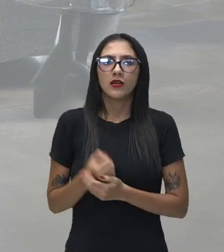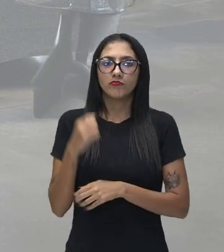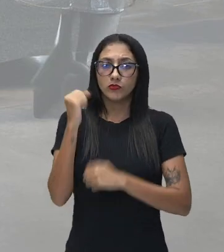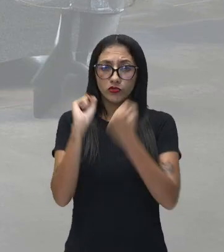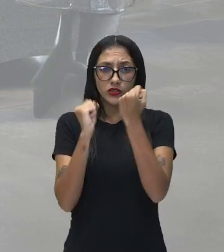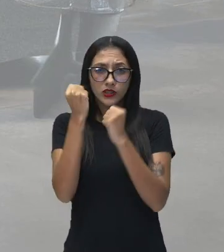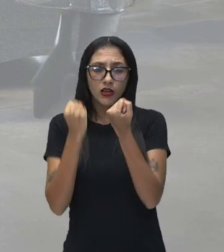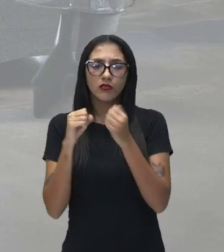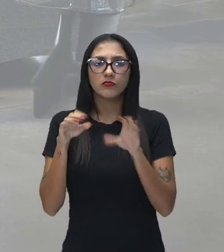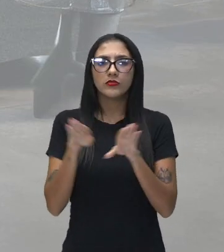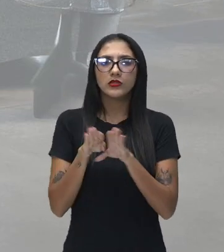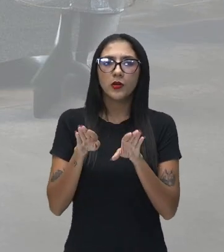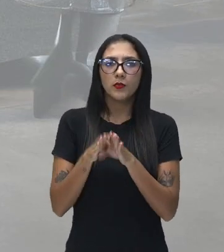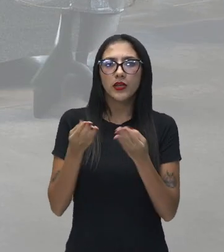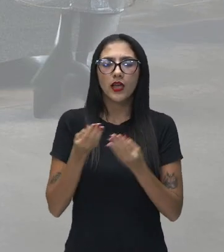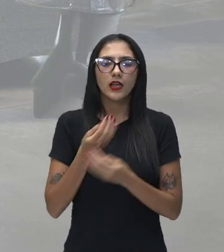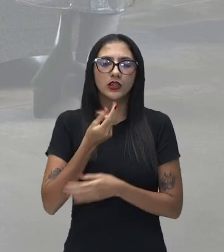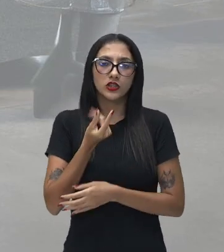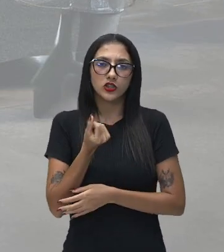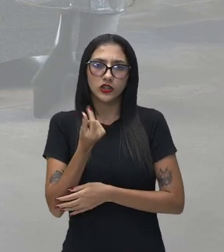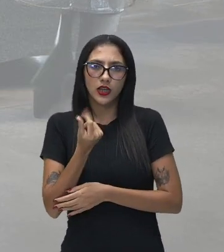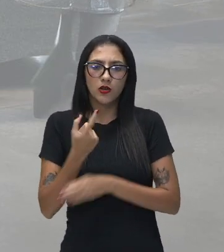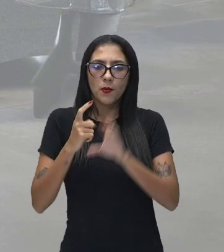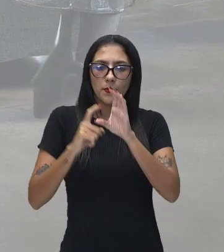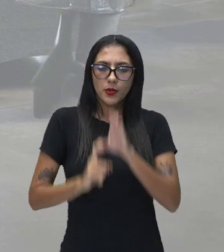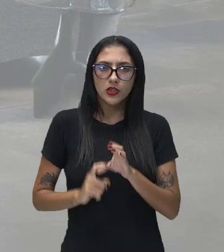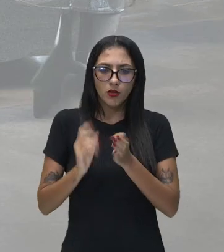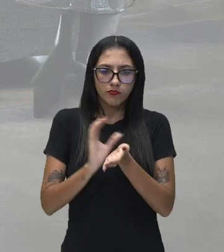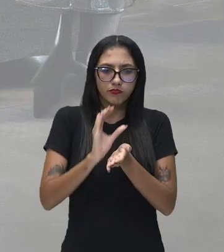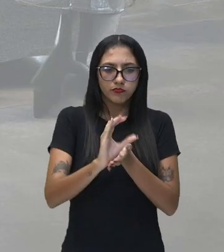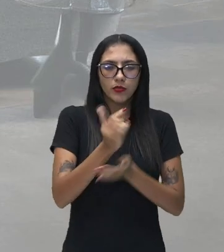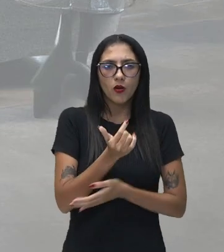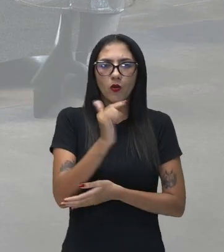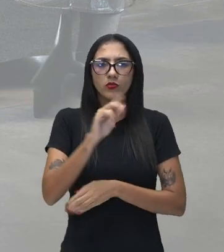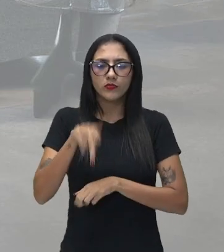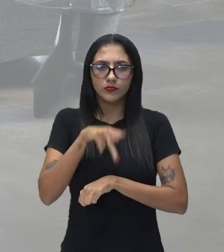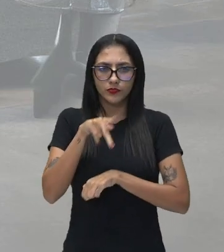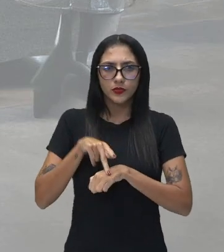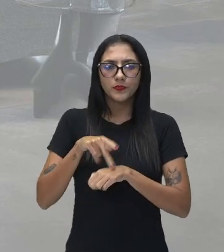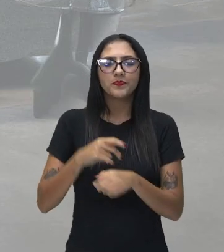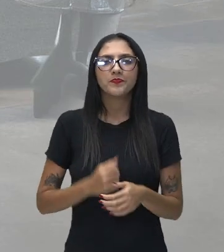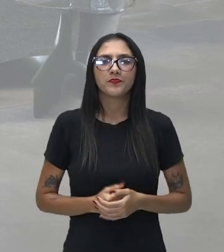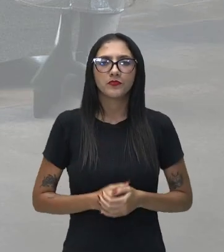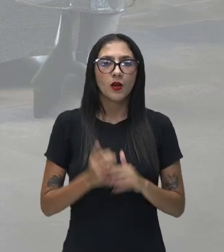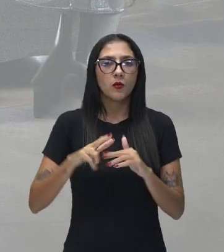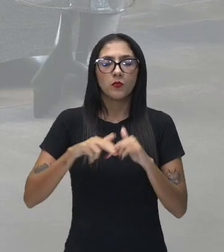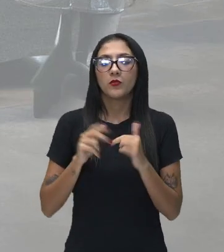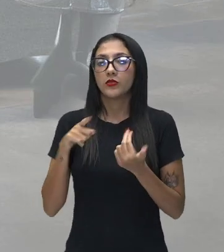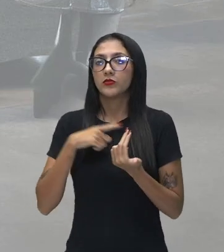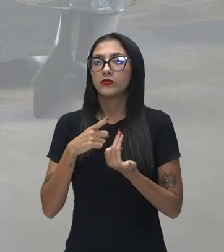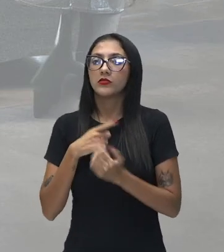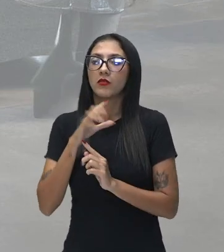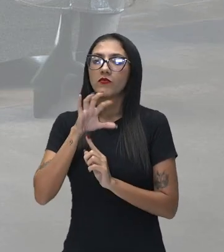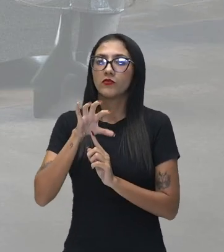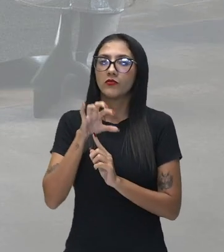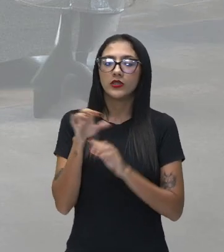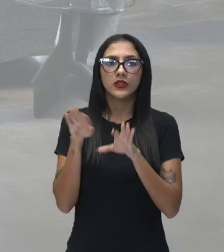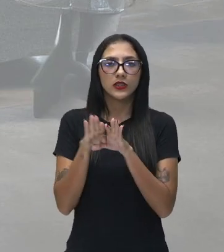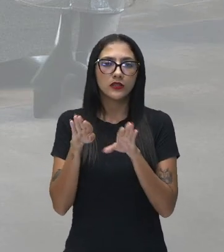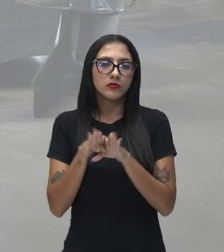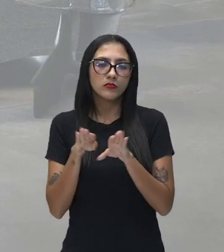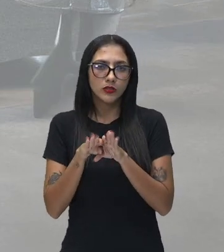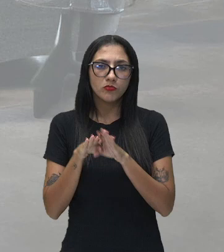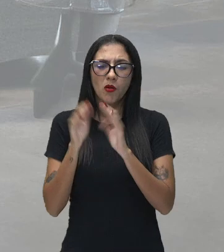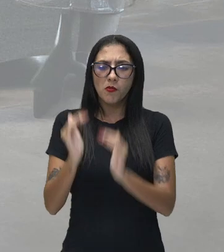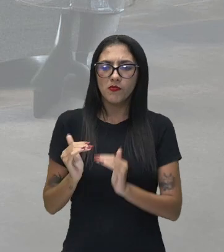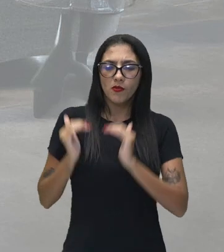se tornando uma grande potência mundial. Ou melhor, fortalecendo a sua posição como uma grande